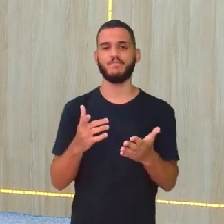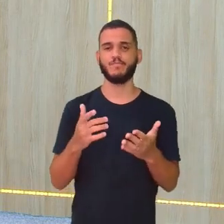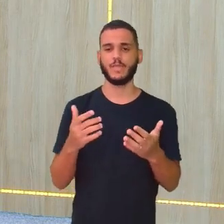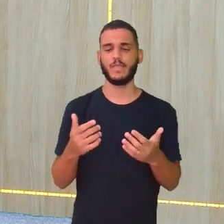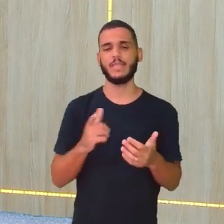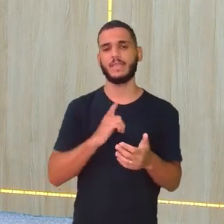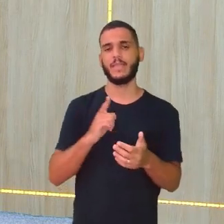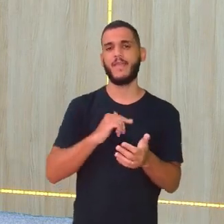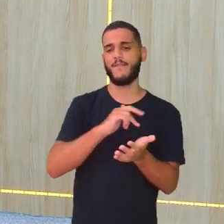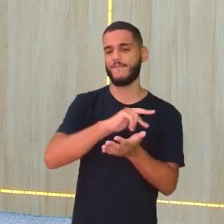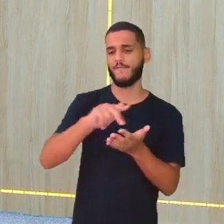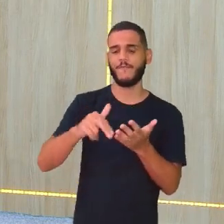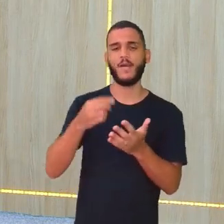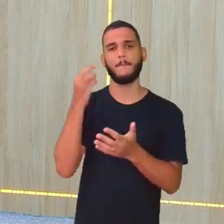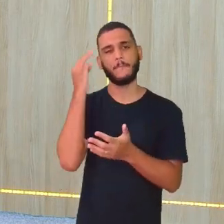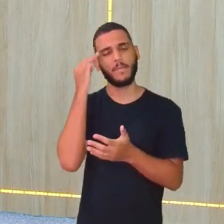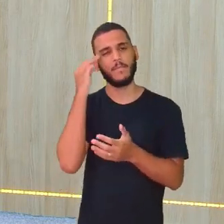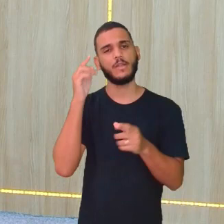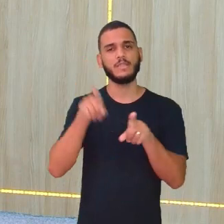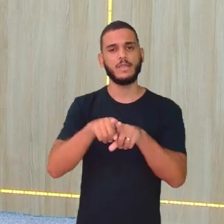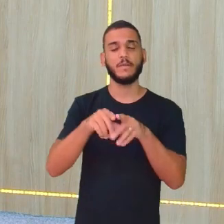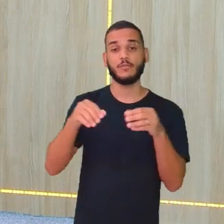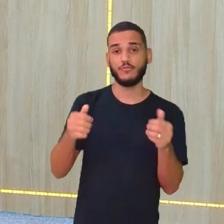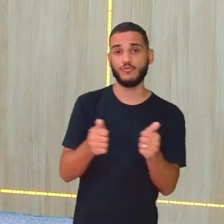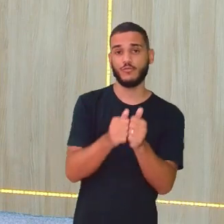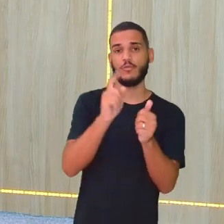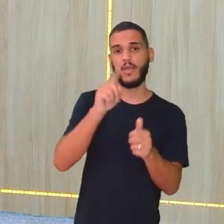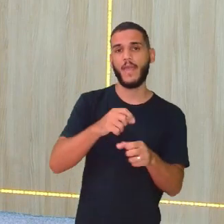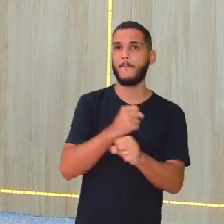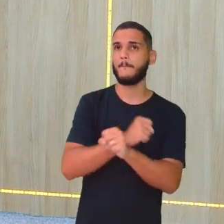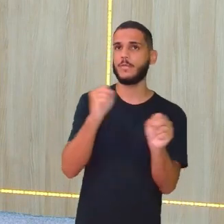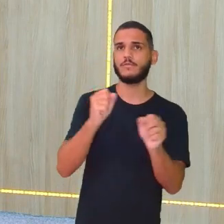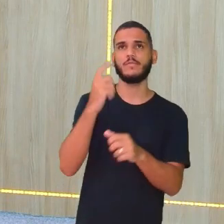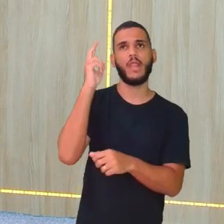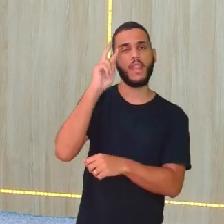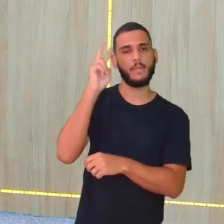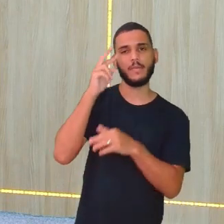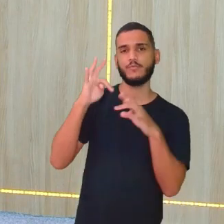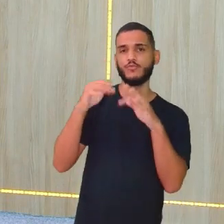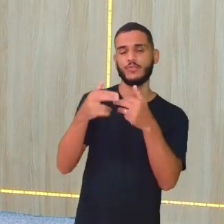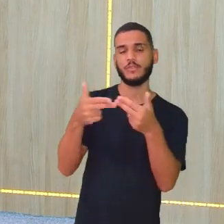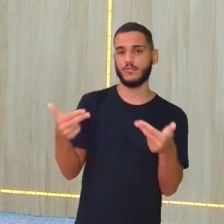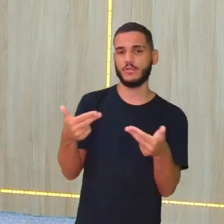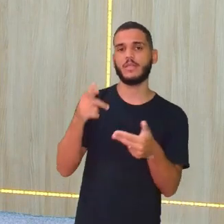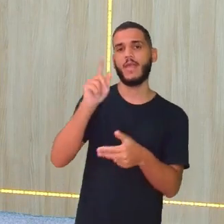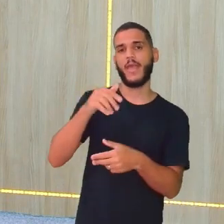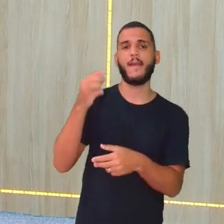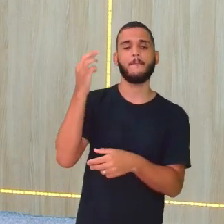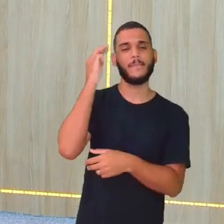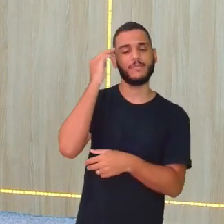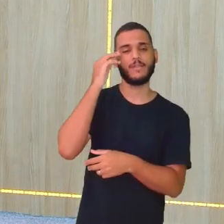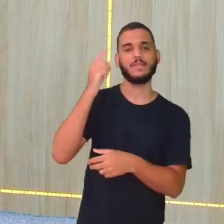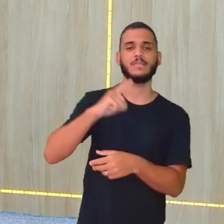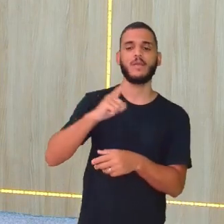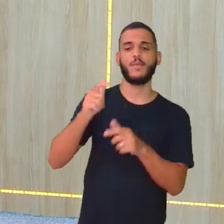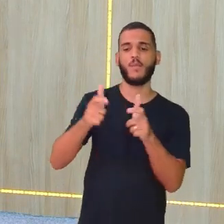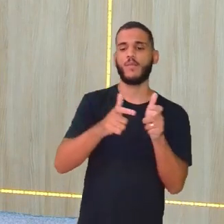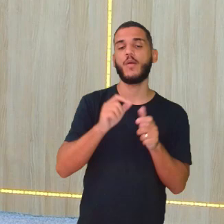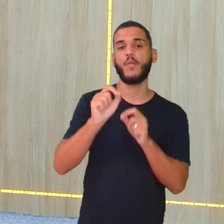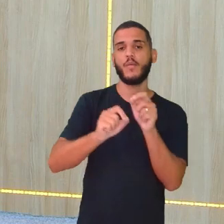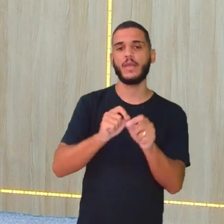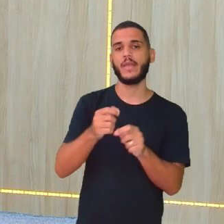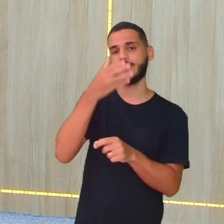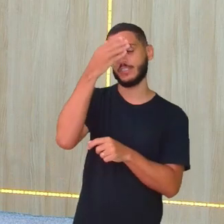essas lacunas da memória, porque eu sempre digo, é impossível a gente rememorar de tudo, né? E a memória tem esse espaço de esquecimento e